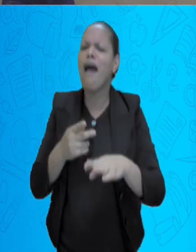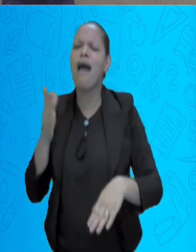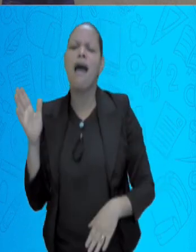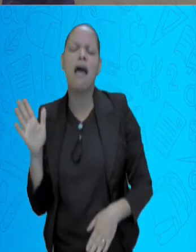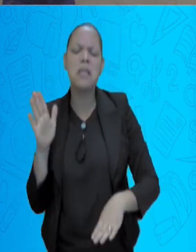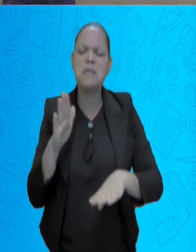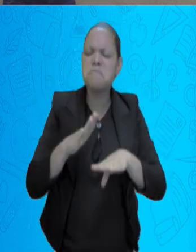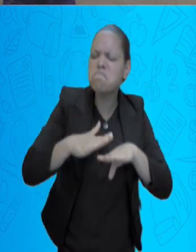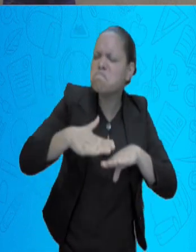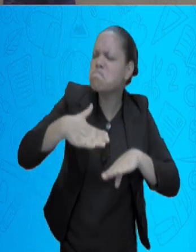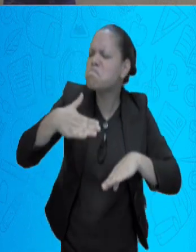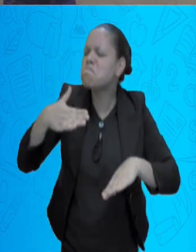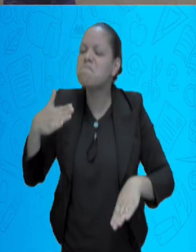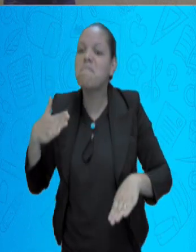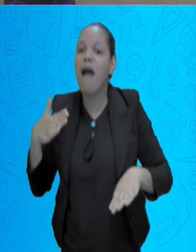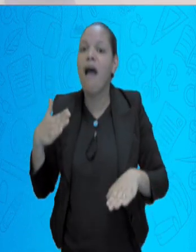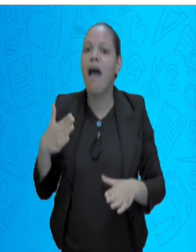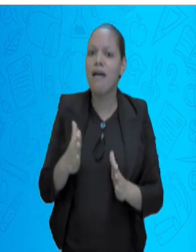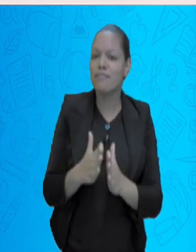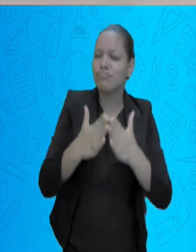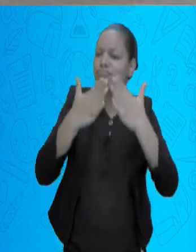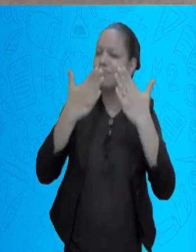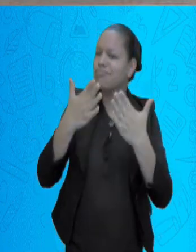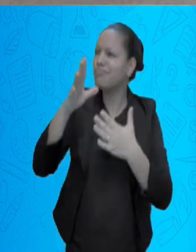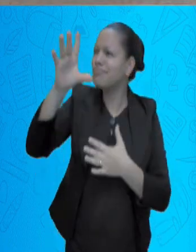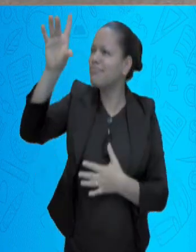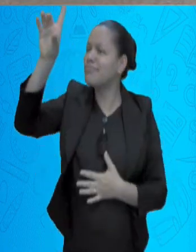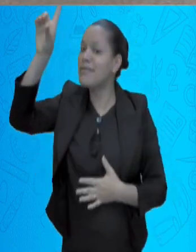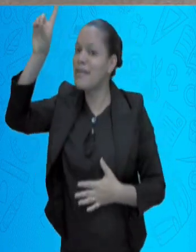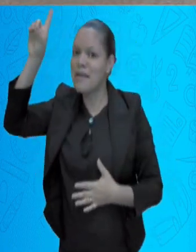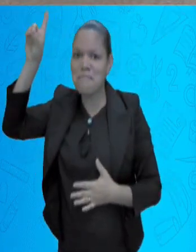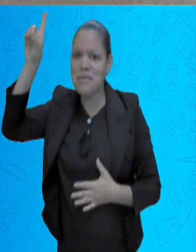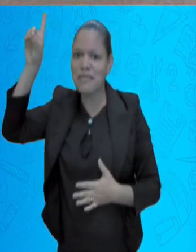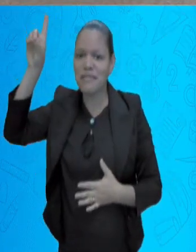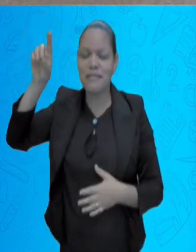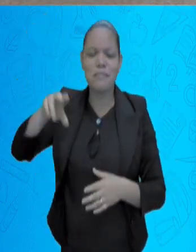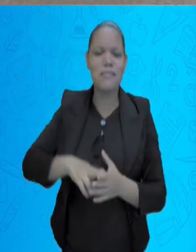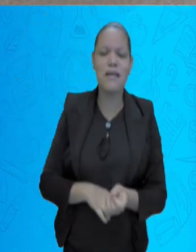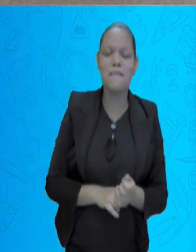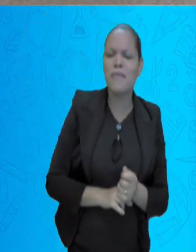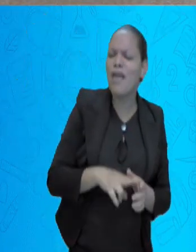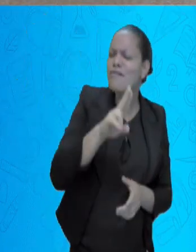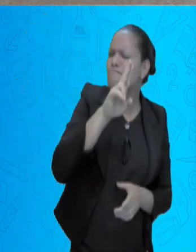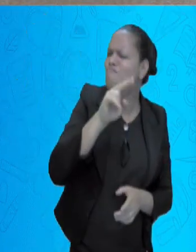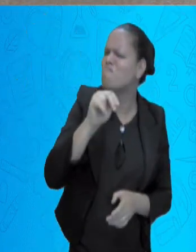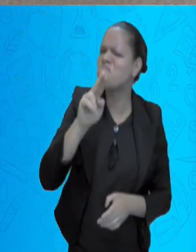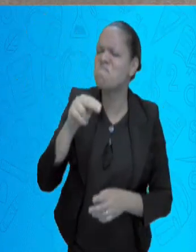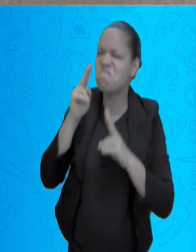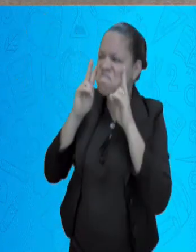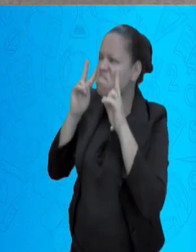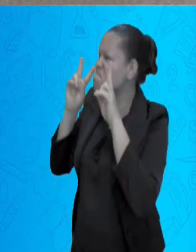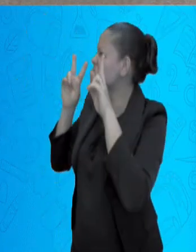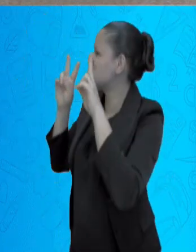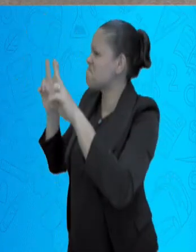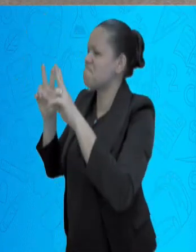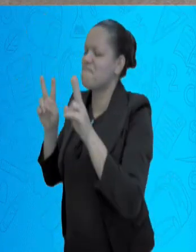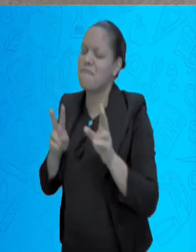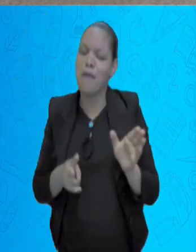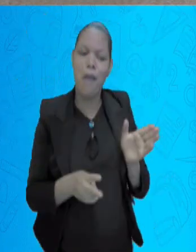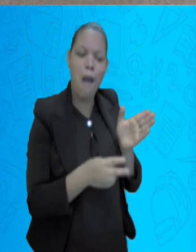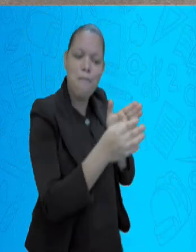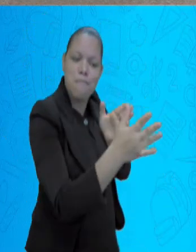Particularmente, eu nunca vi uma harpa e eu gosto muito de instrumento musical. E a harpa é um